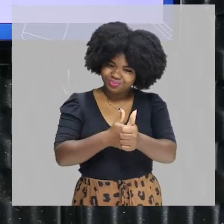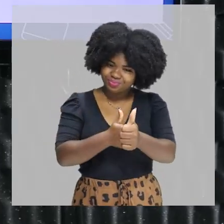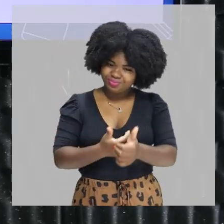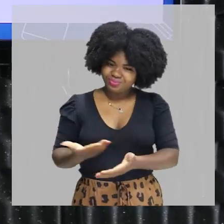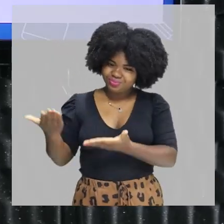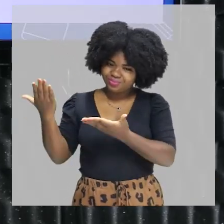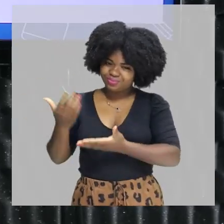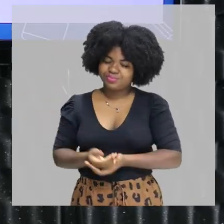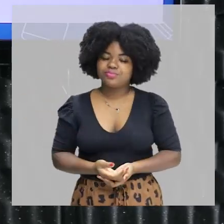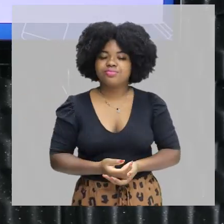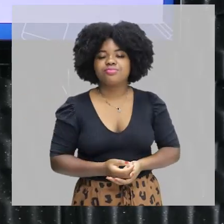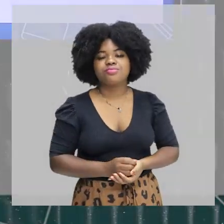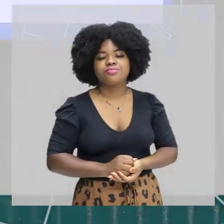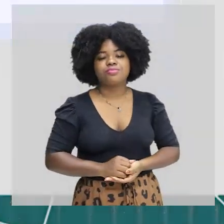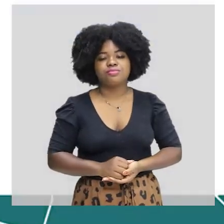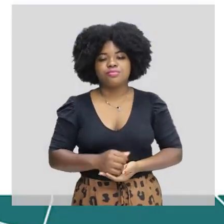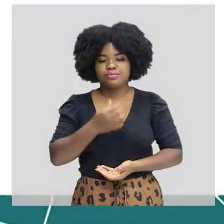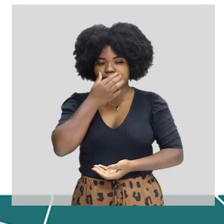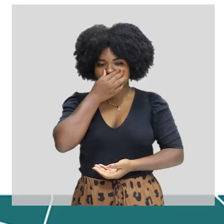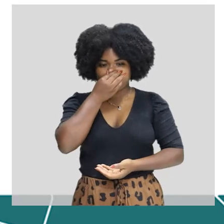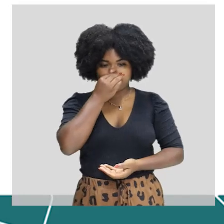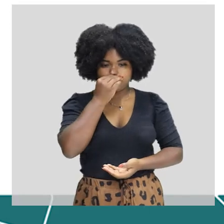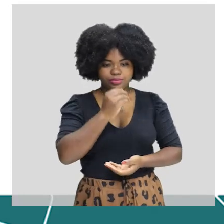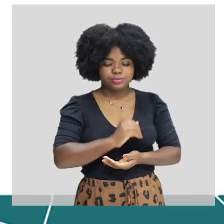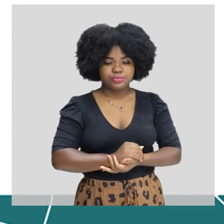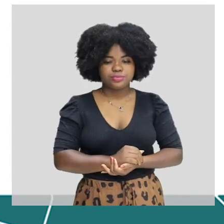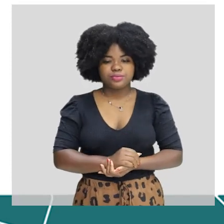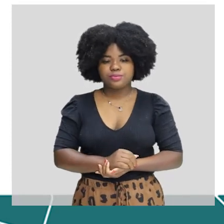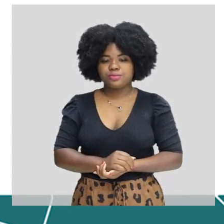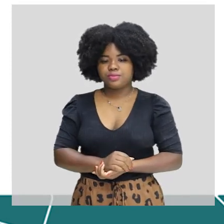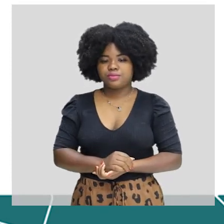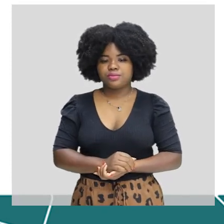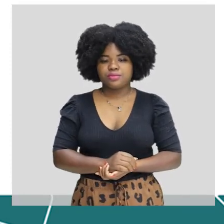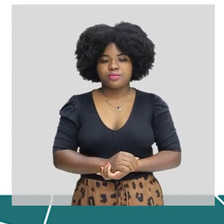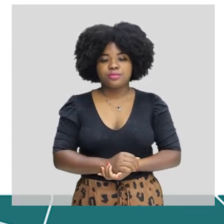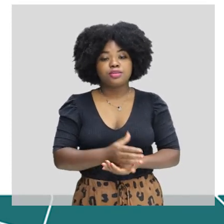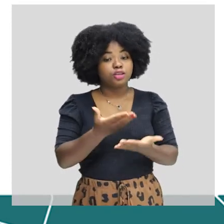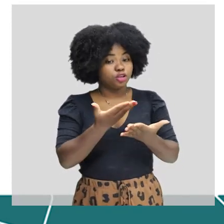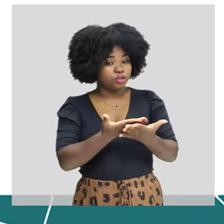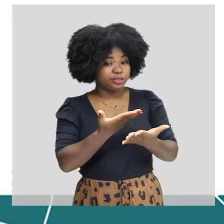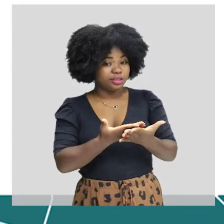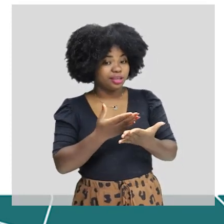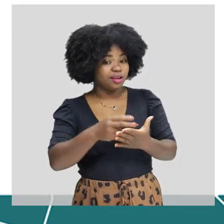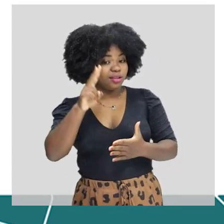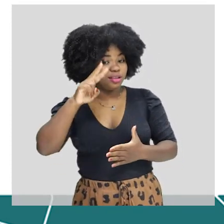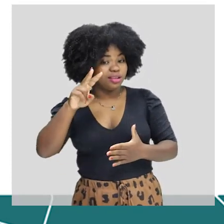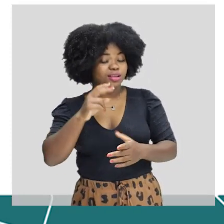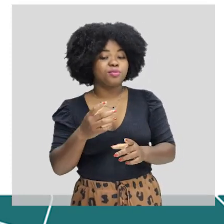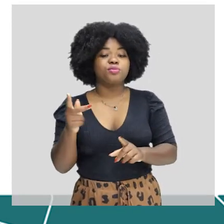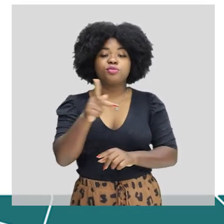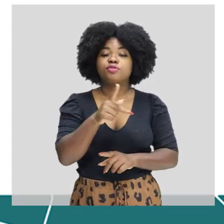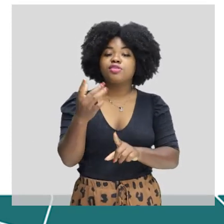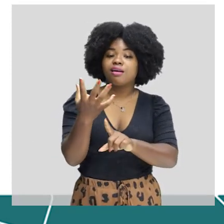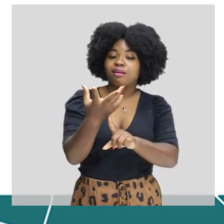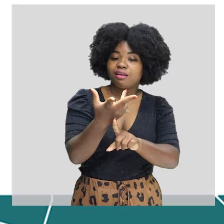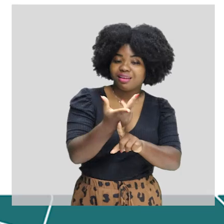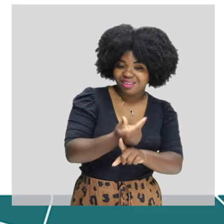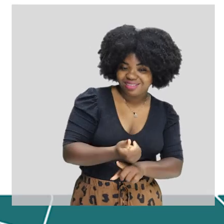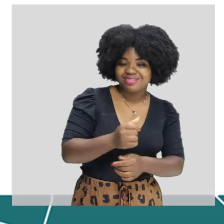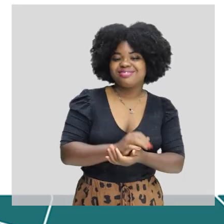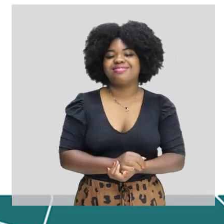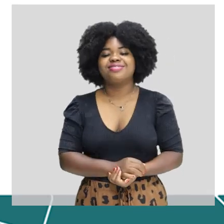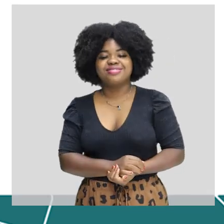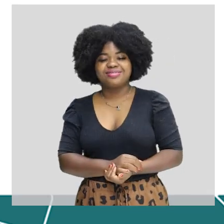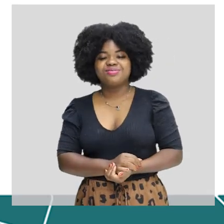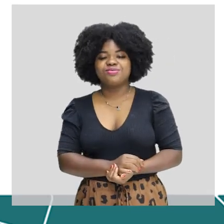Agora nós vamos comentar. O pontilhismo, isso aqui é a aula de Marcos Dominis. O pontilhismo é uma técnica de pintura